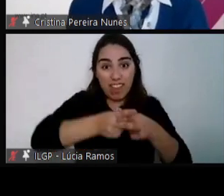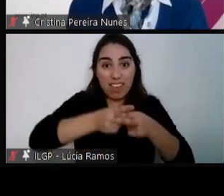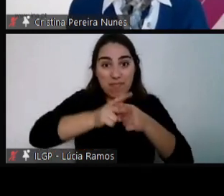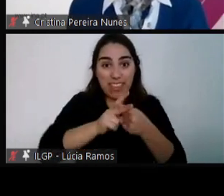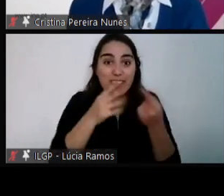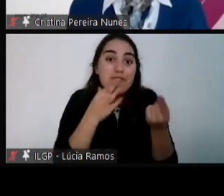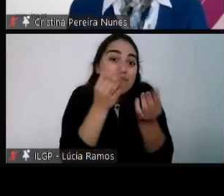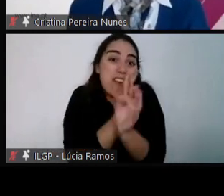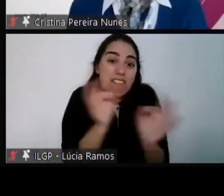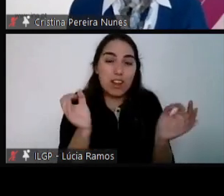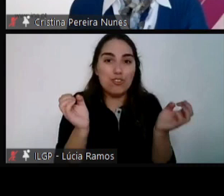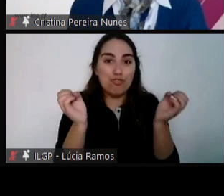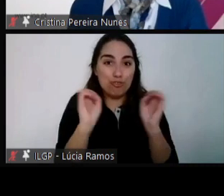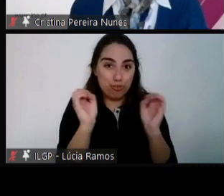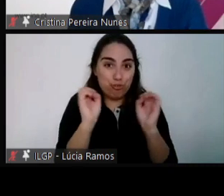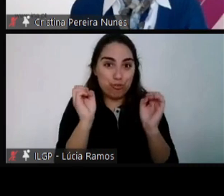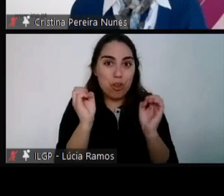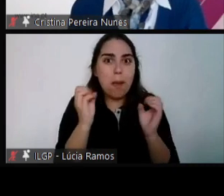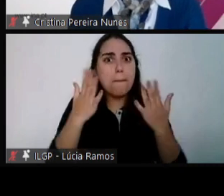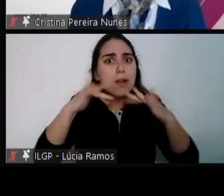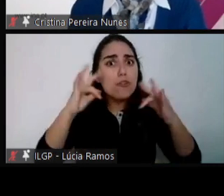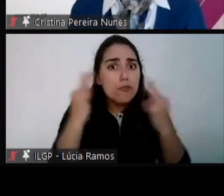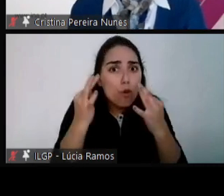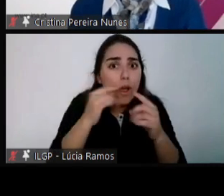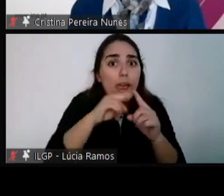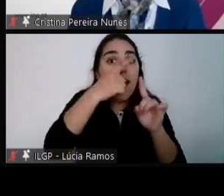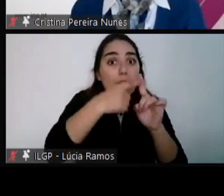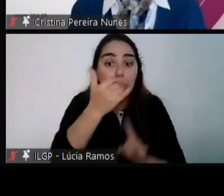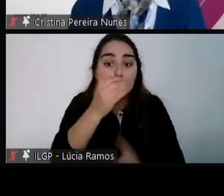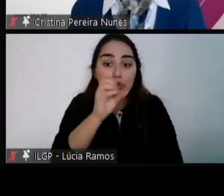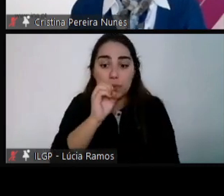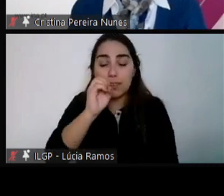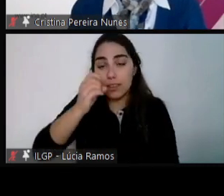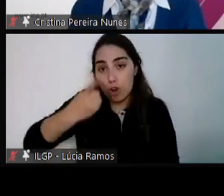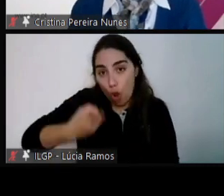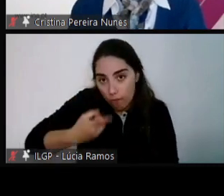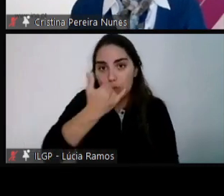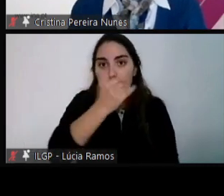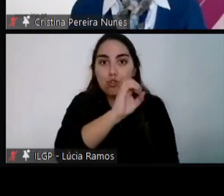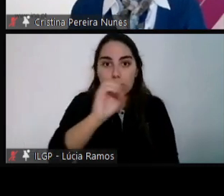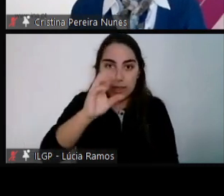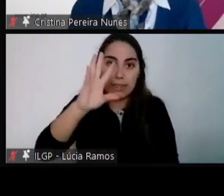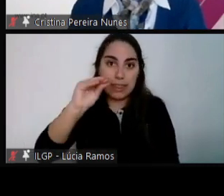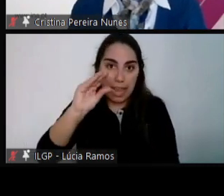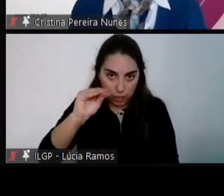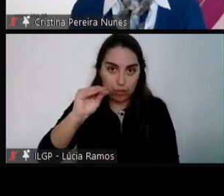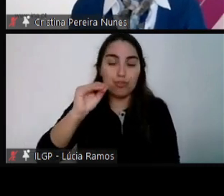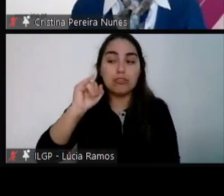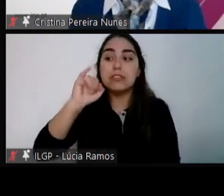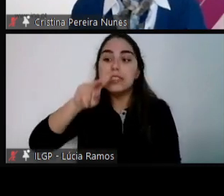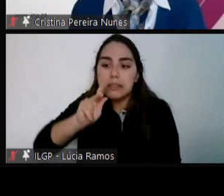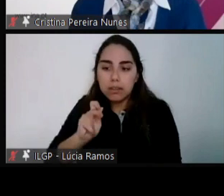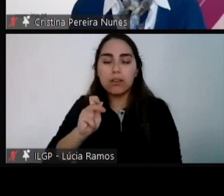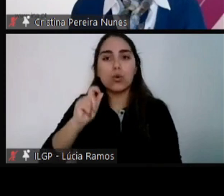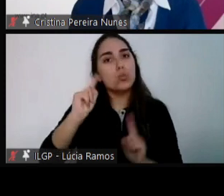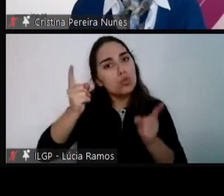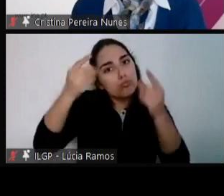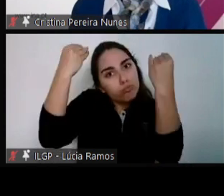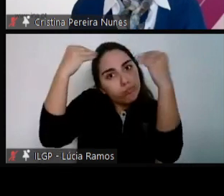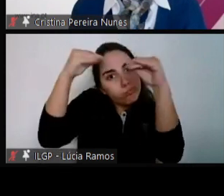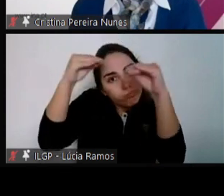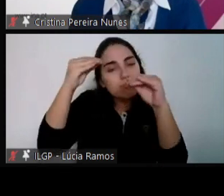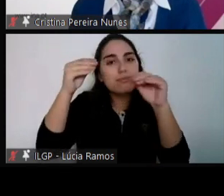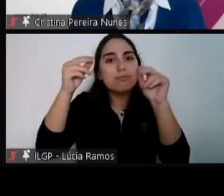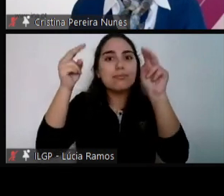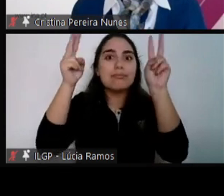utilizar, mas o INA começou em 2009, 2010, a fazer cursos de dashboards. Obviamente havia procura por 1 ou 2 edições